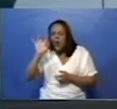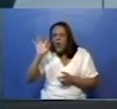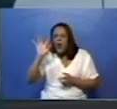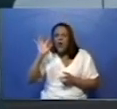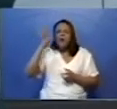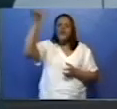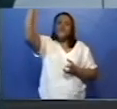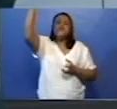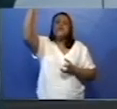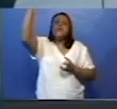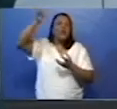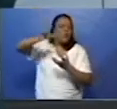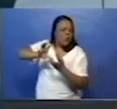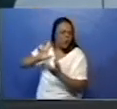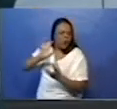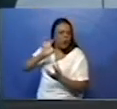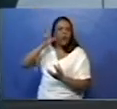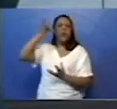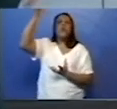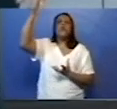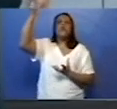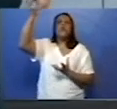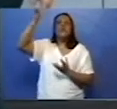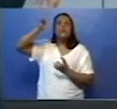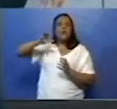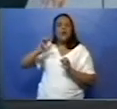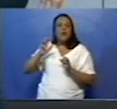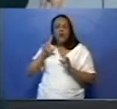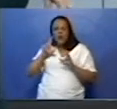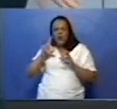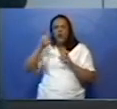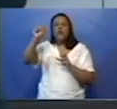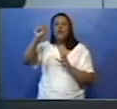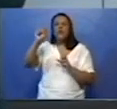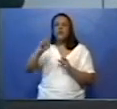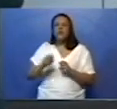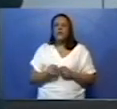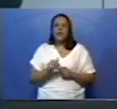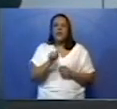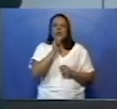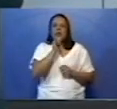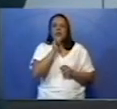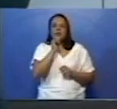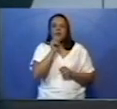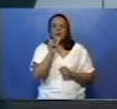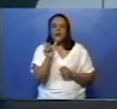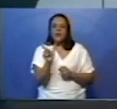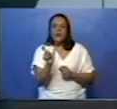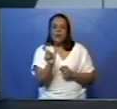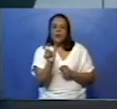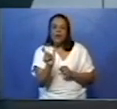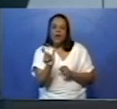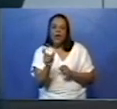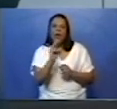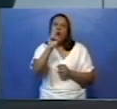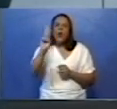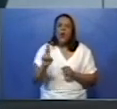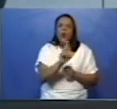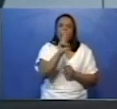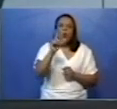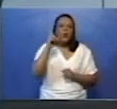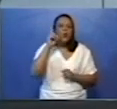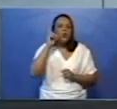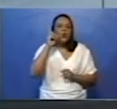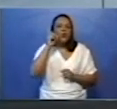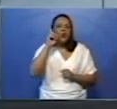gigantesco, muito grande, certo? Então, nós temos aqui exemplos de palavras que nós usamos no nosso dia a dia, que também indicam